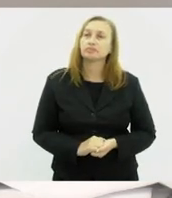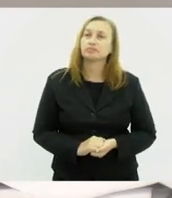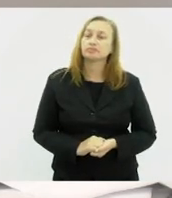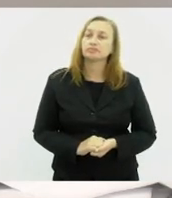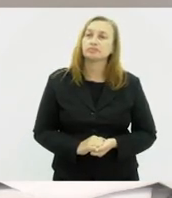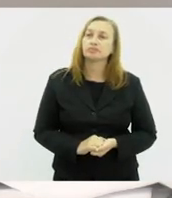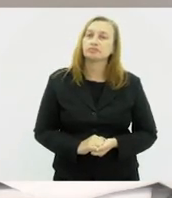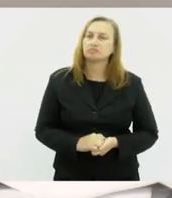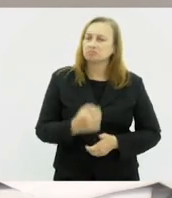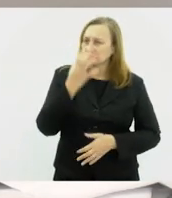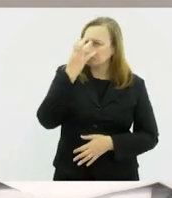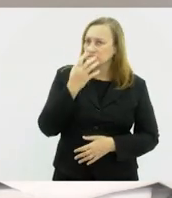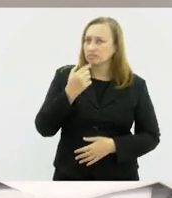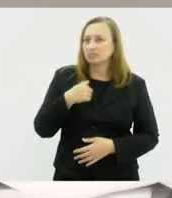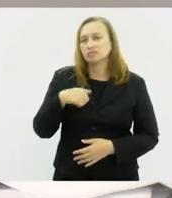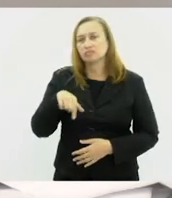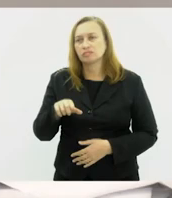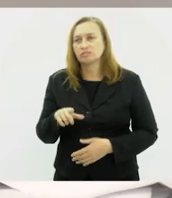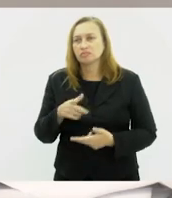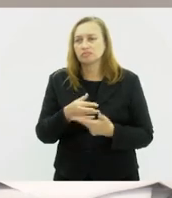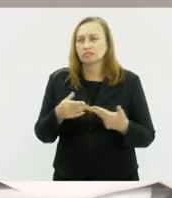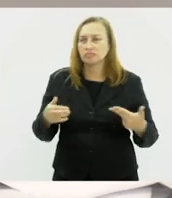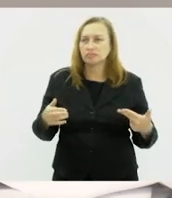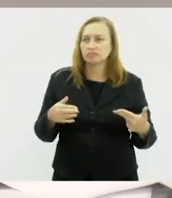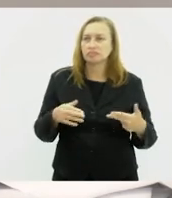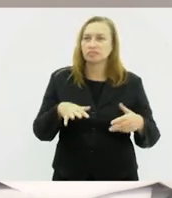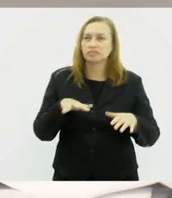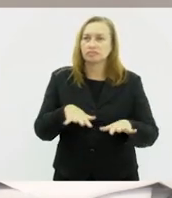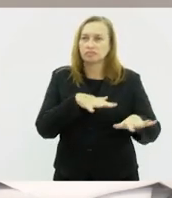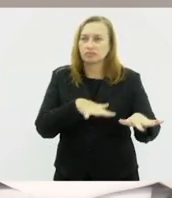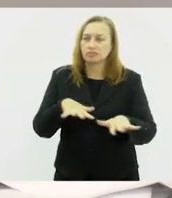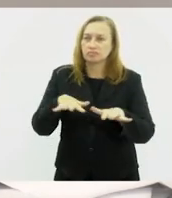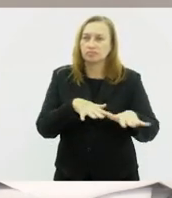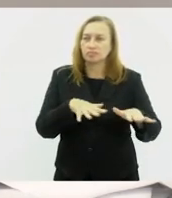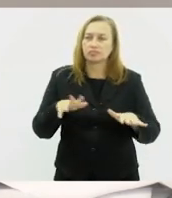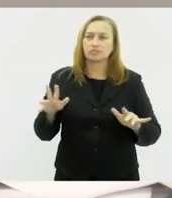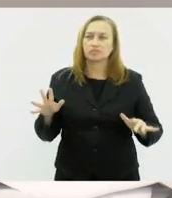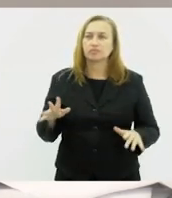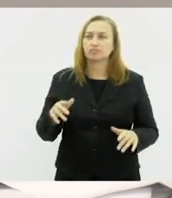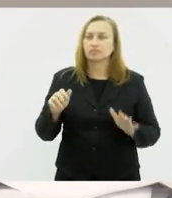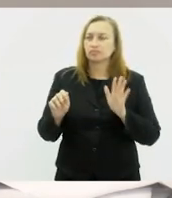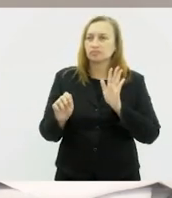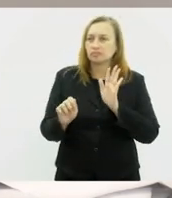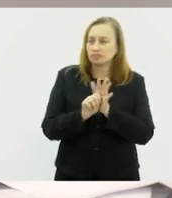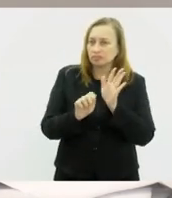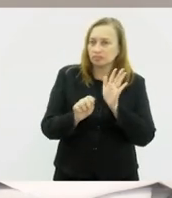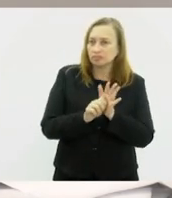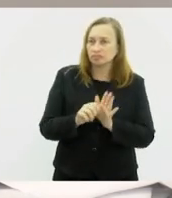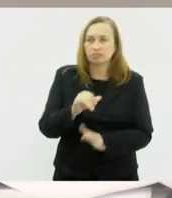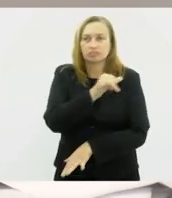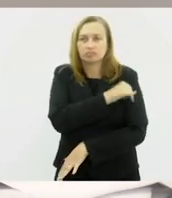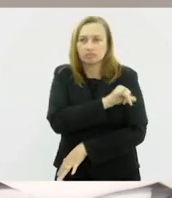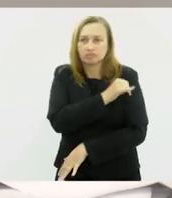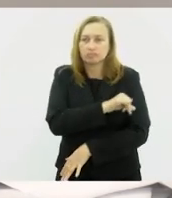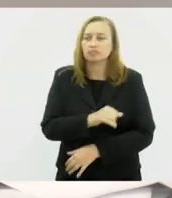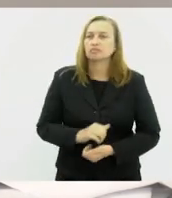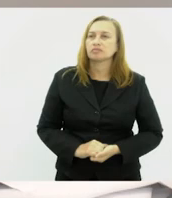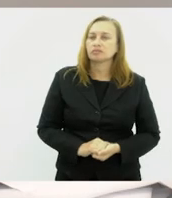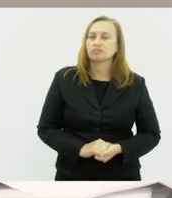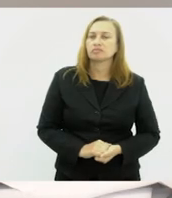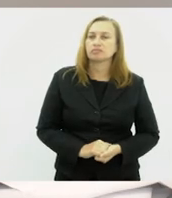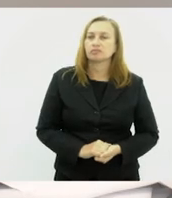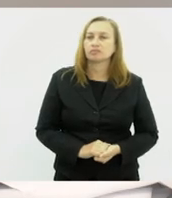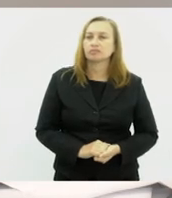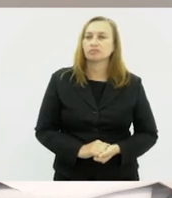tão grande eu participei de todas as marchas da maconha aqui no Rio de Janeiro como Deputado como secreto como Ministro de estado do meio